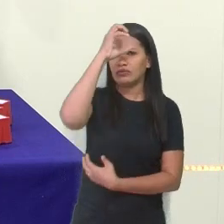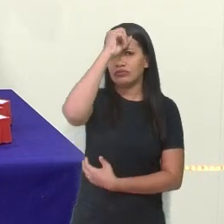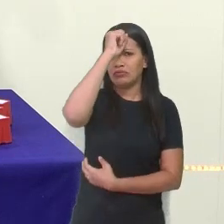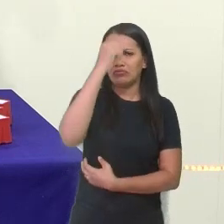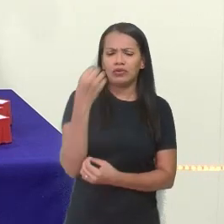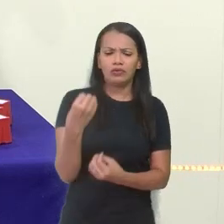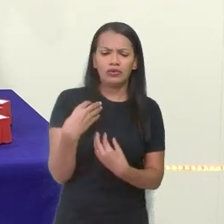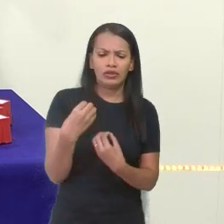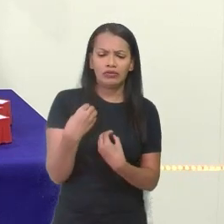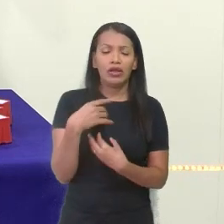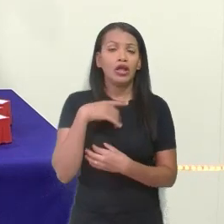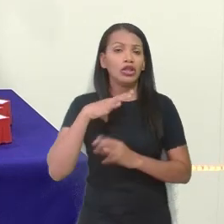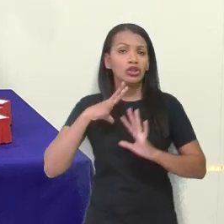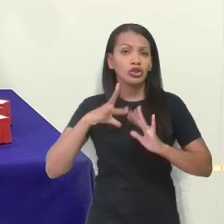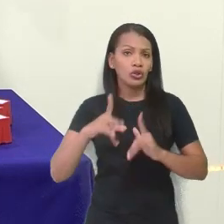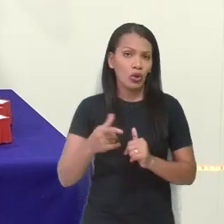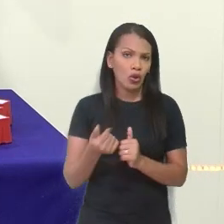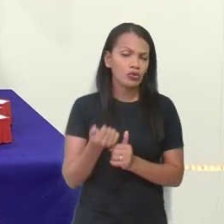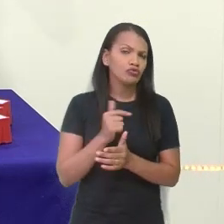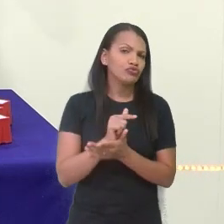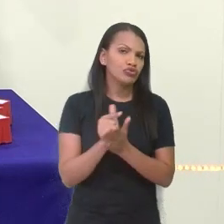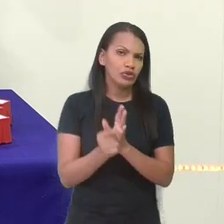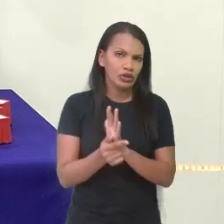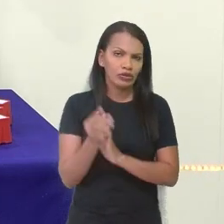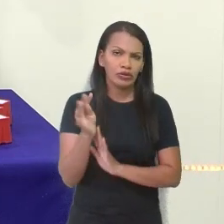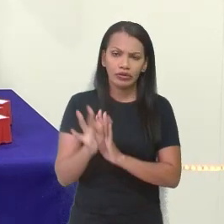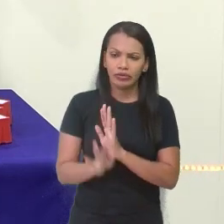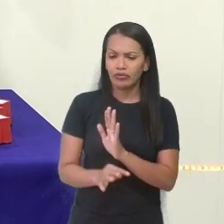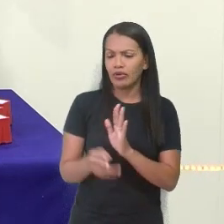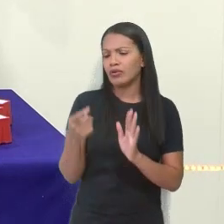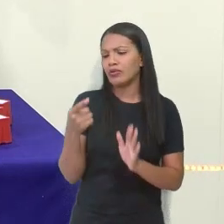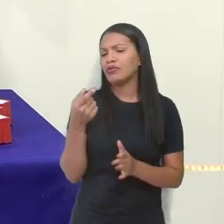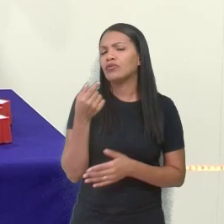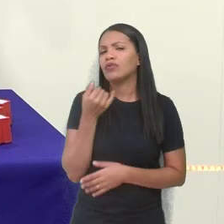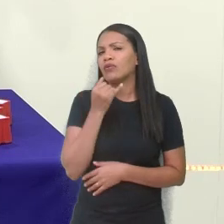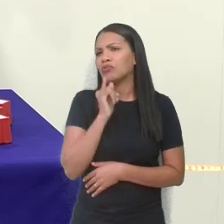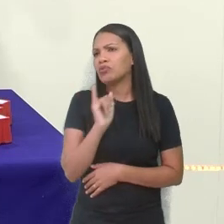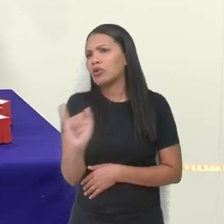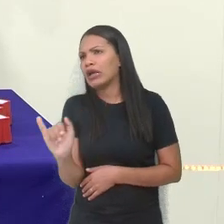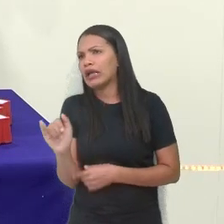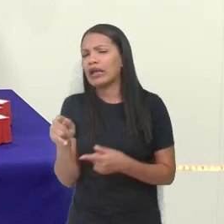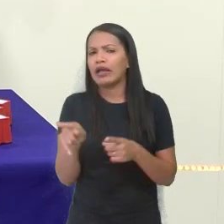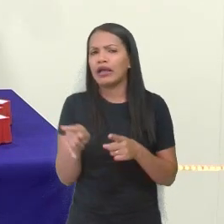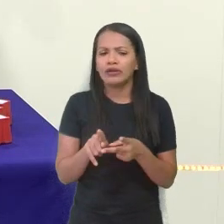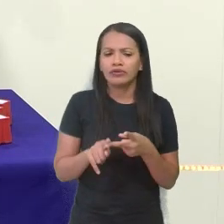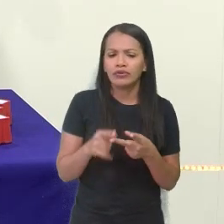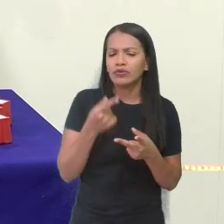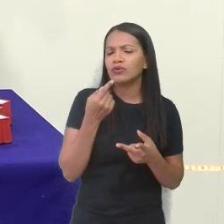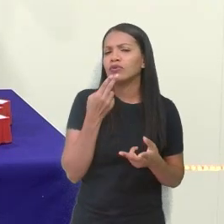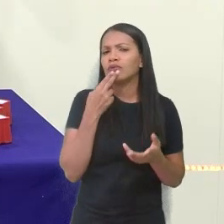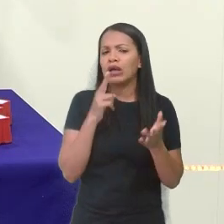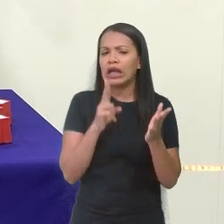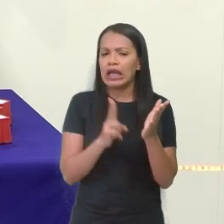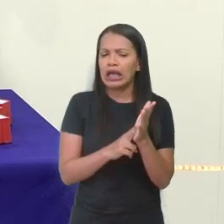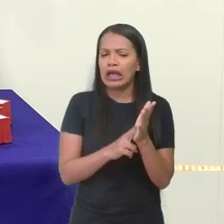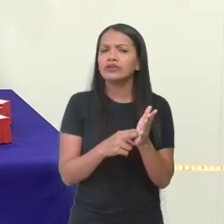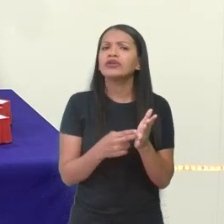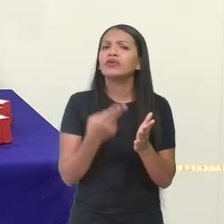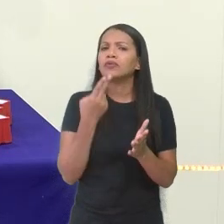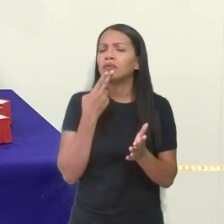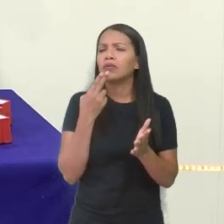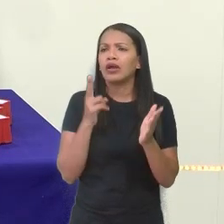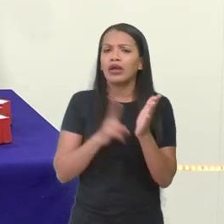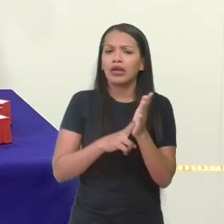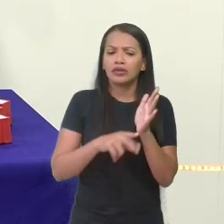gênero textual tem uma serventia, seja ele um recado, uma carta, um bilhete, tá? Todo